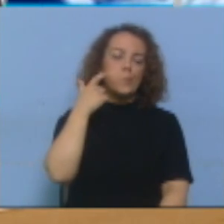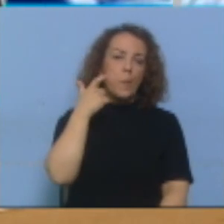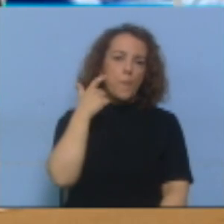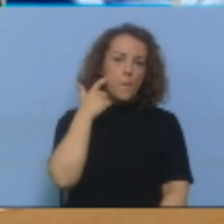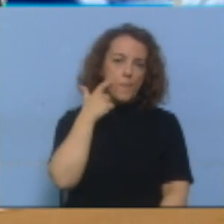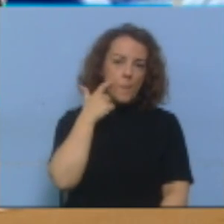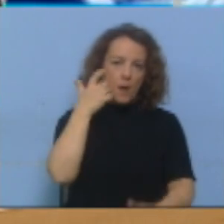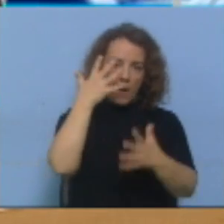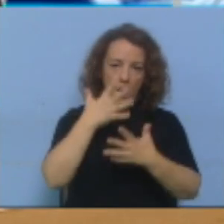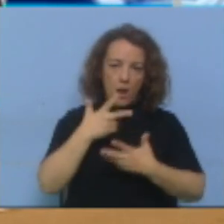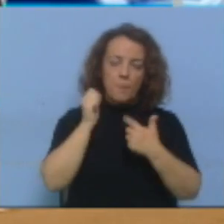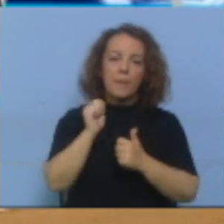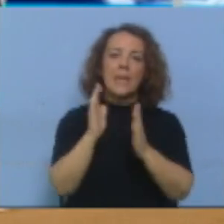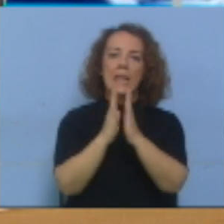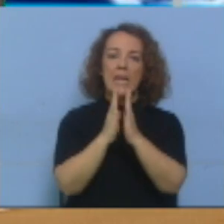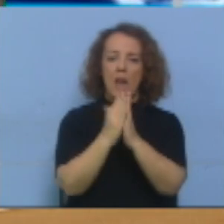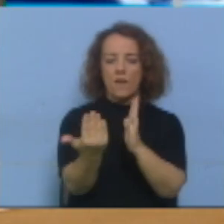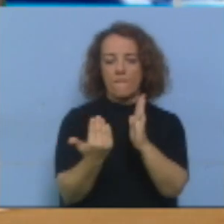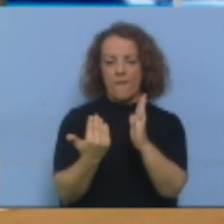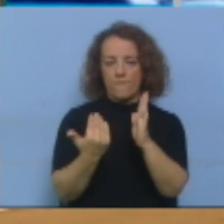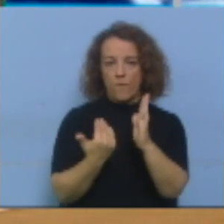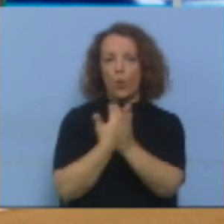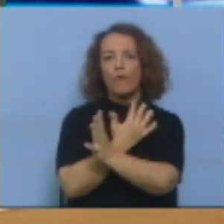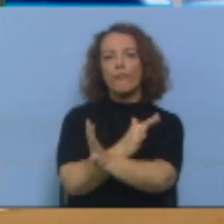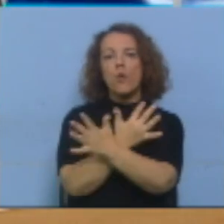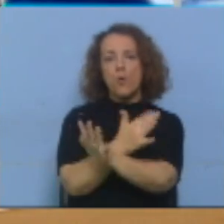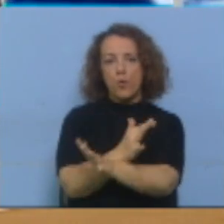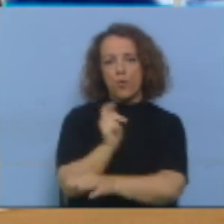suprime-se a bênção do fogo à porta da igreja, mas depois fazendo